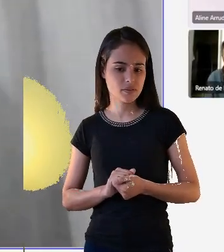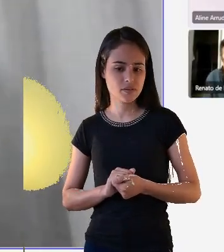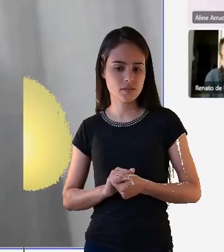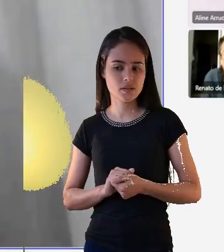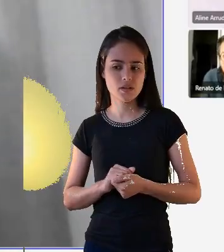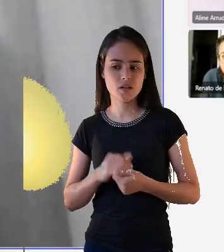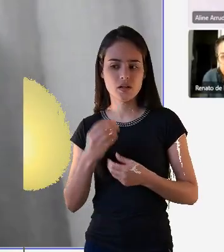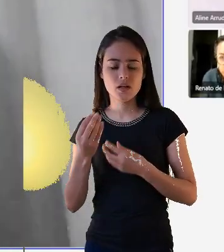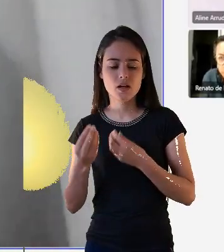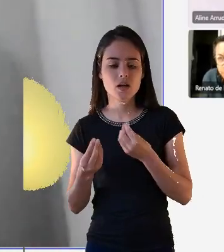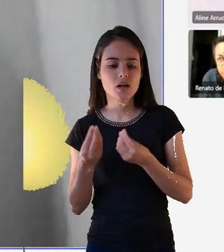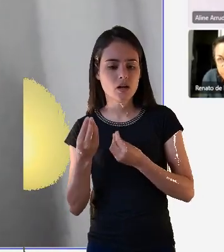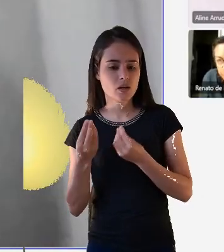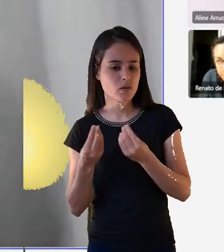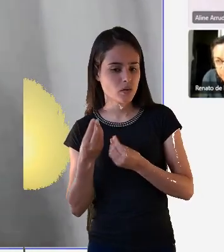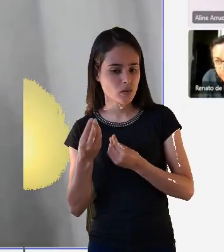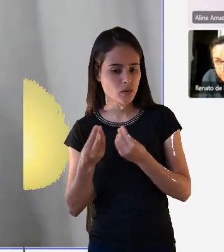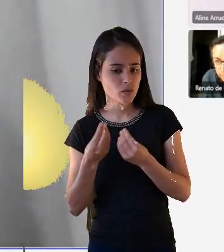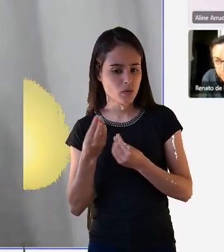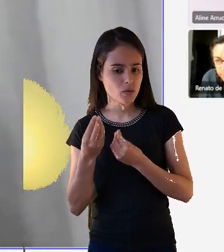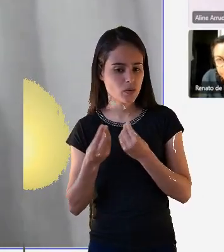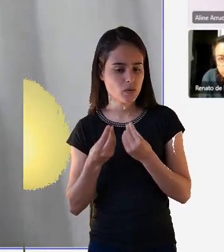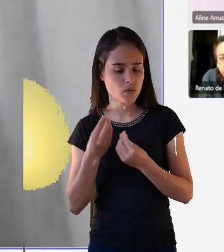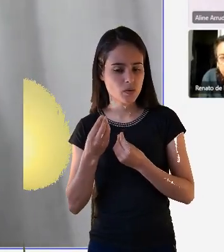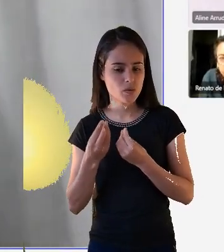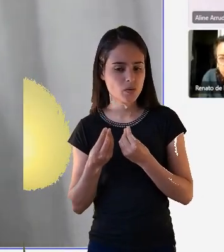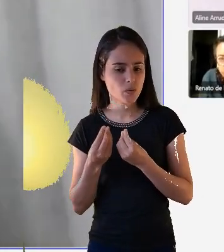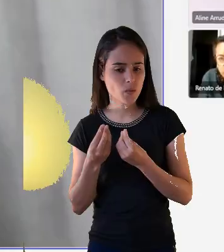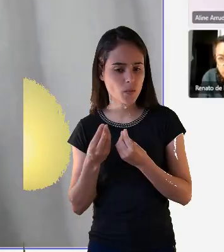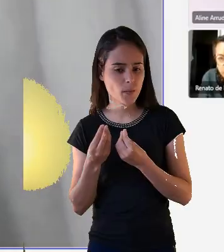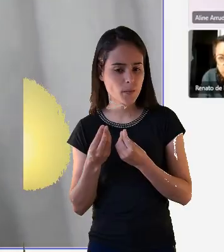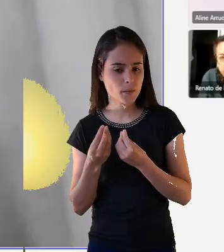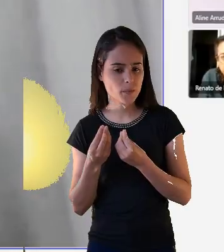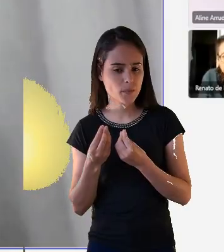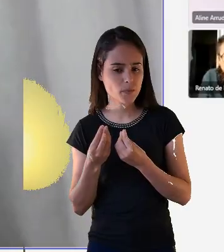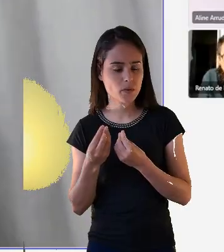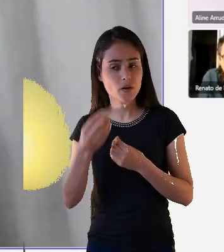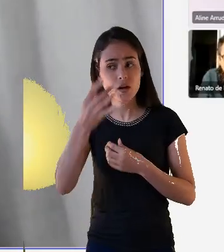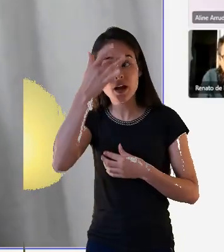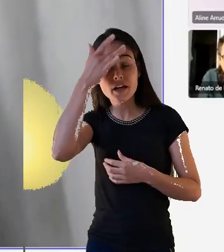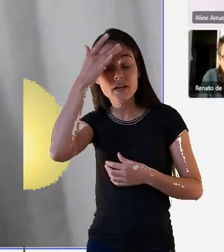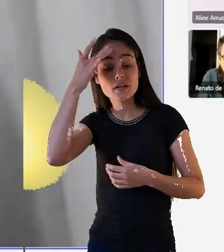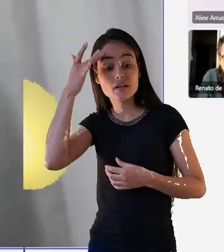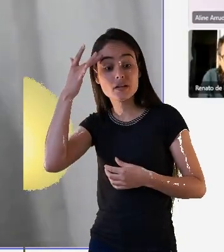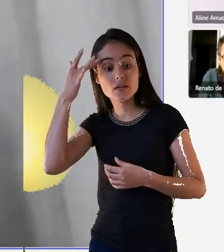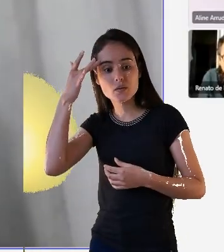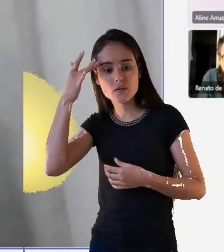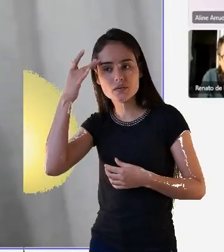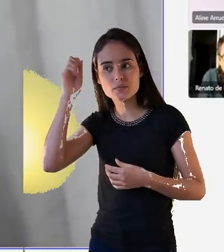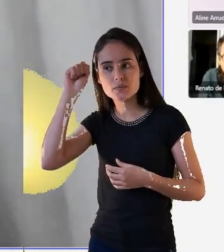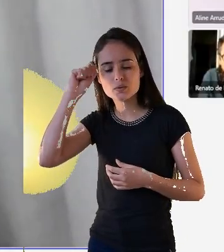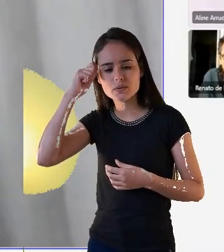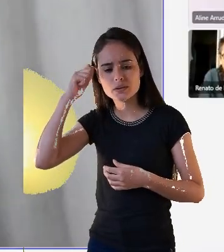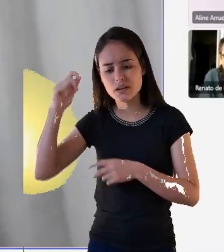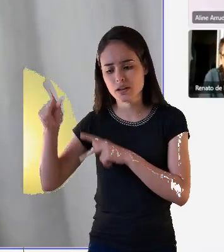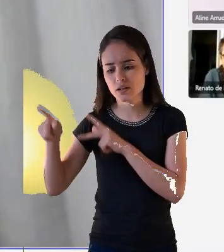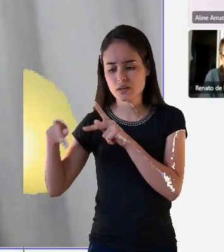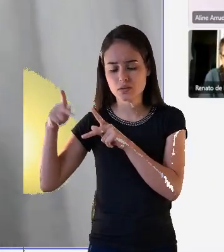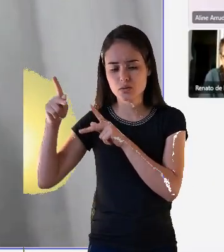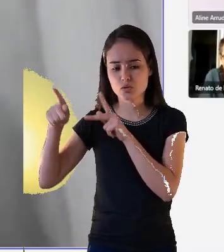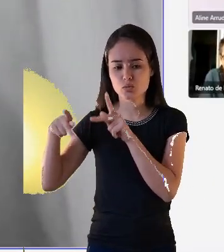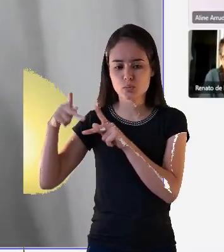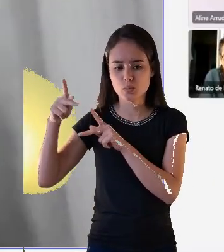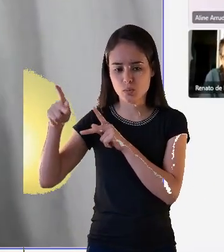viu, né, através da minha primeira parte da explanação, como a população negra foi uma população